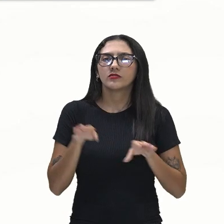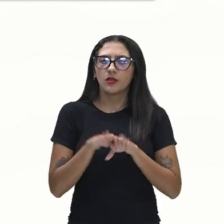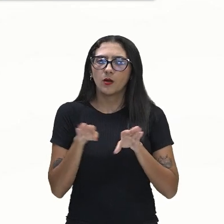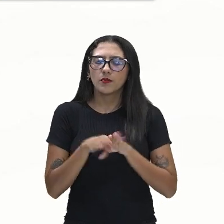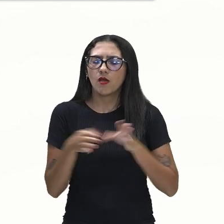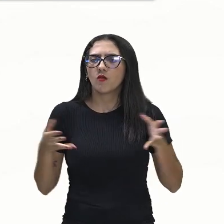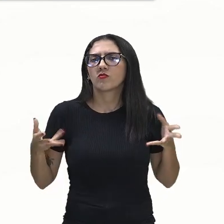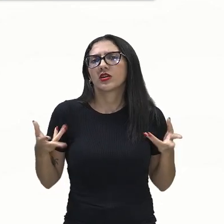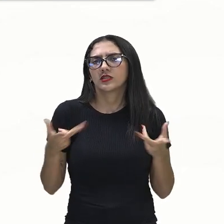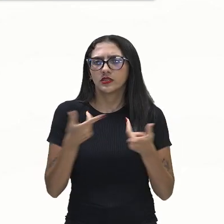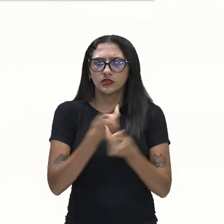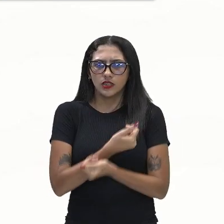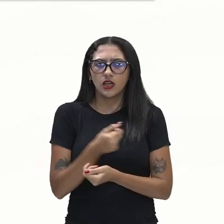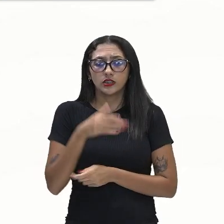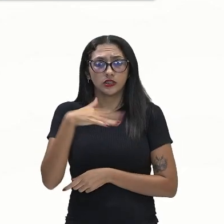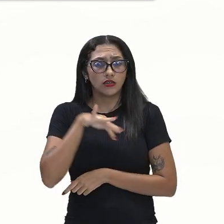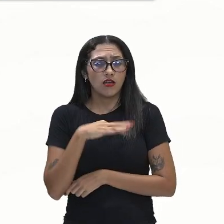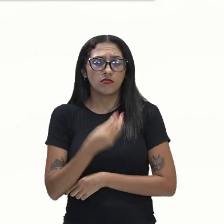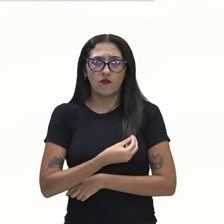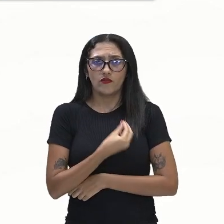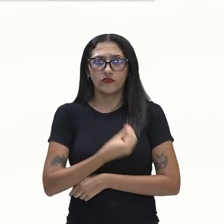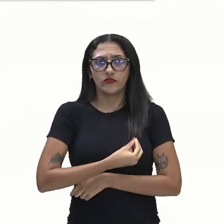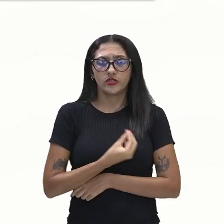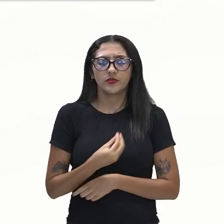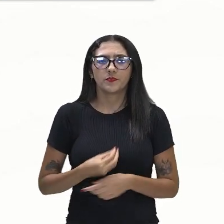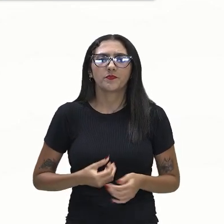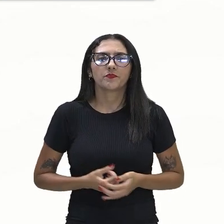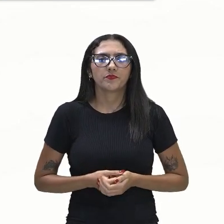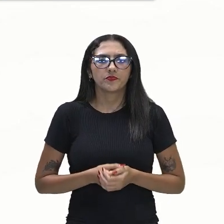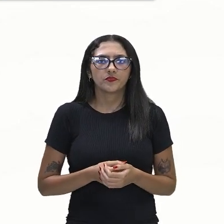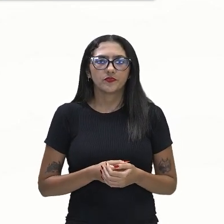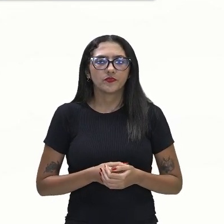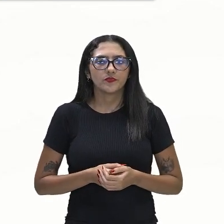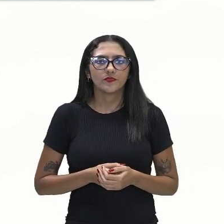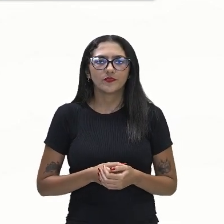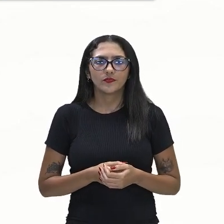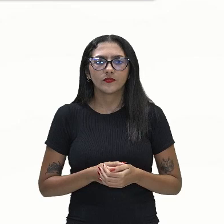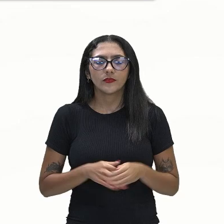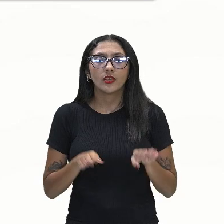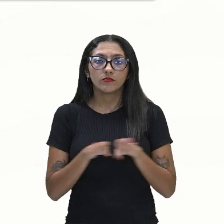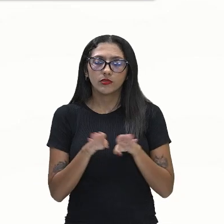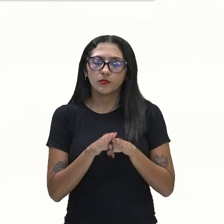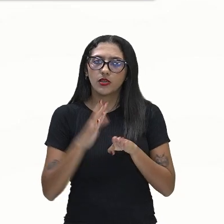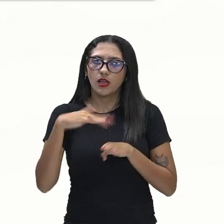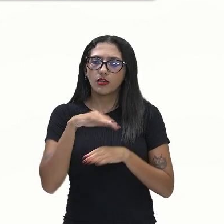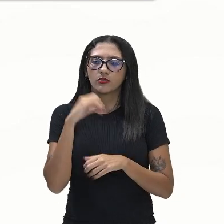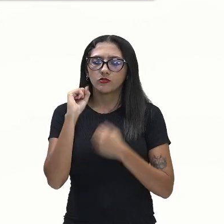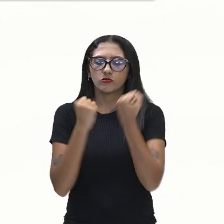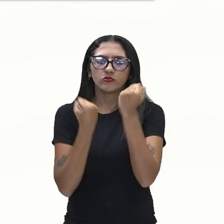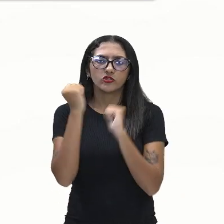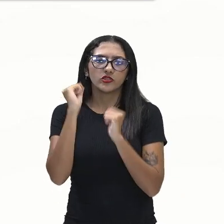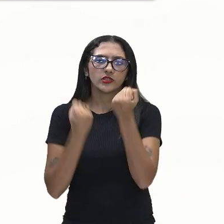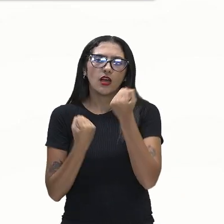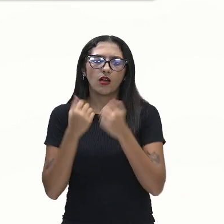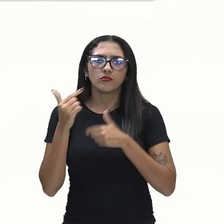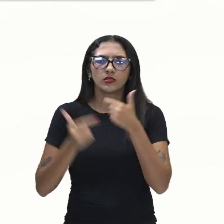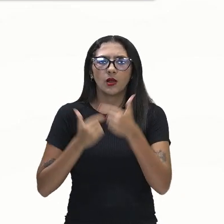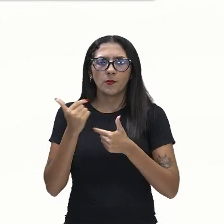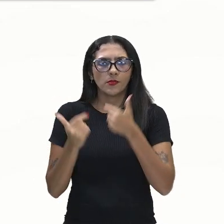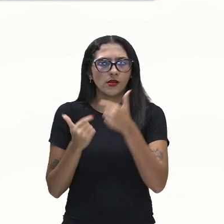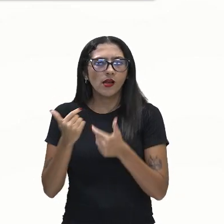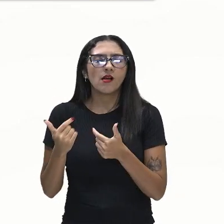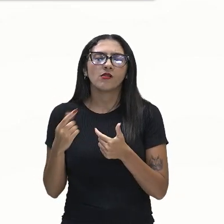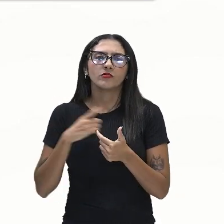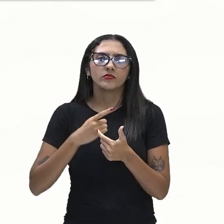do ambiente onde vivemos, além das atividades industriais ou que são